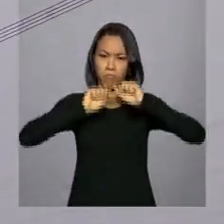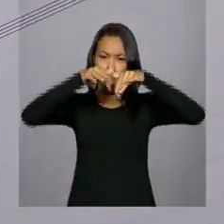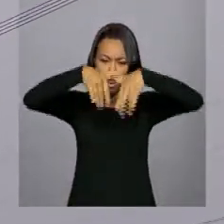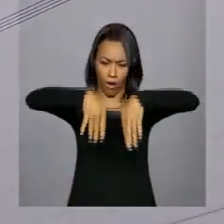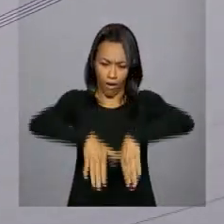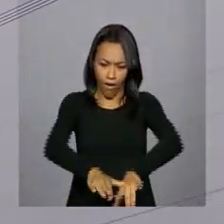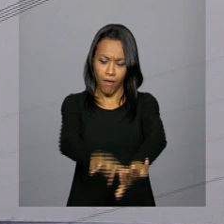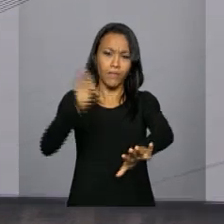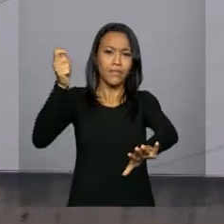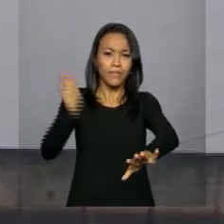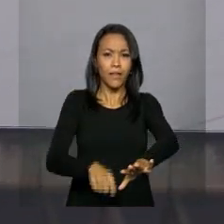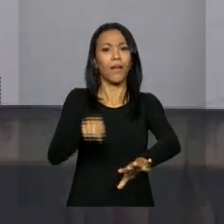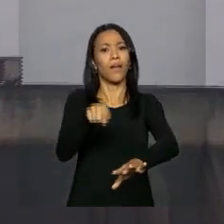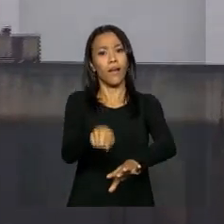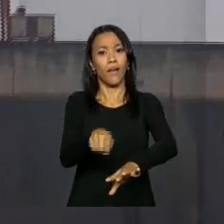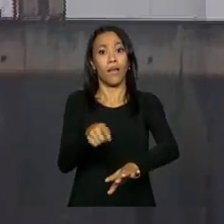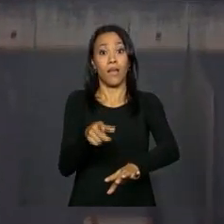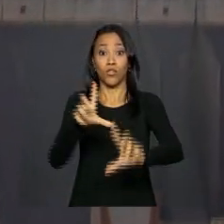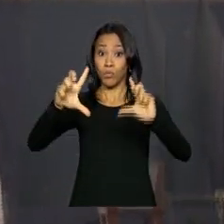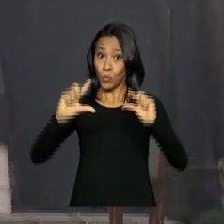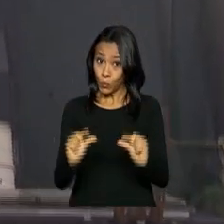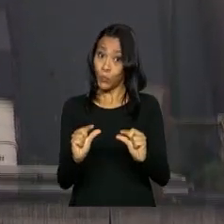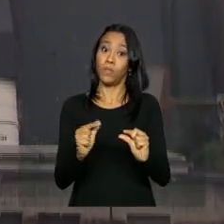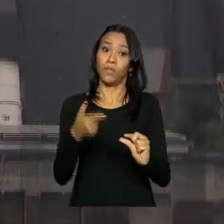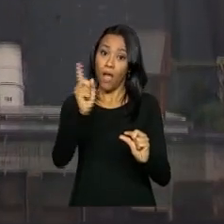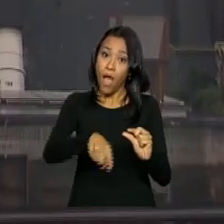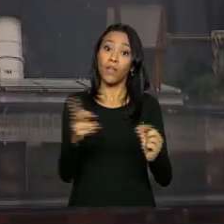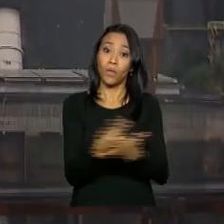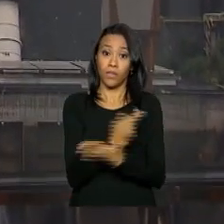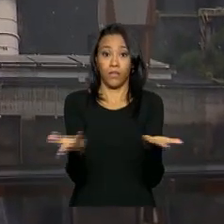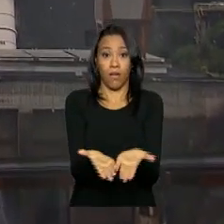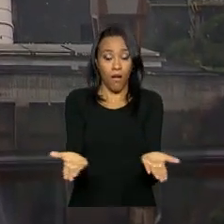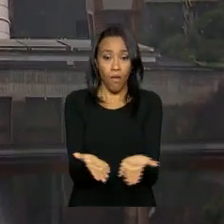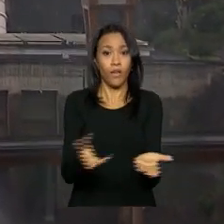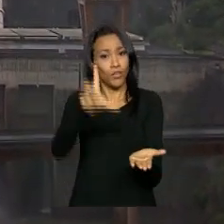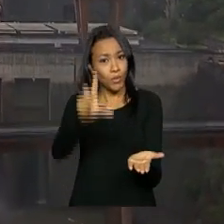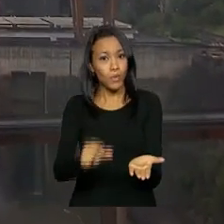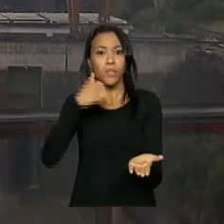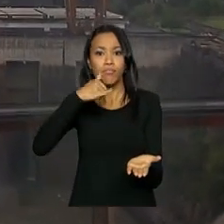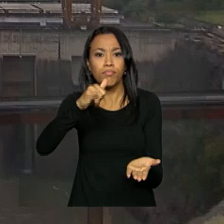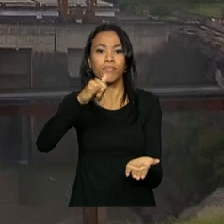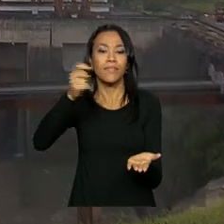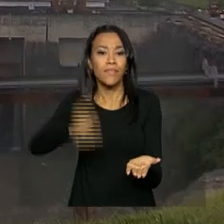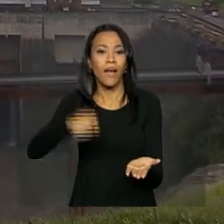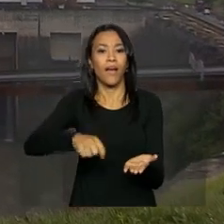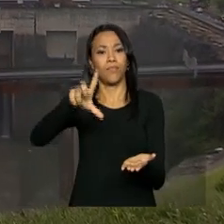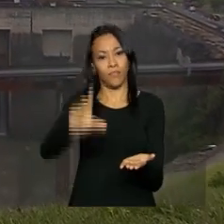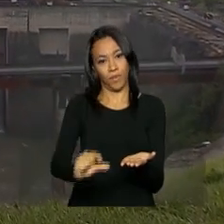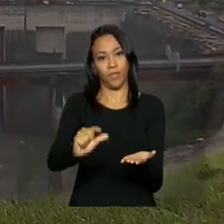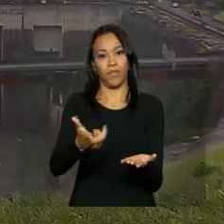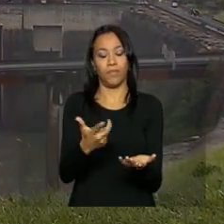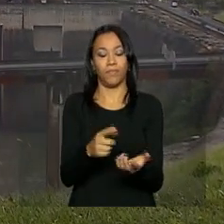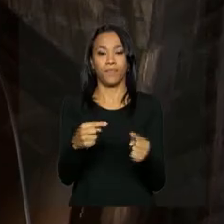estão cheios os custos para produzir diminuem é o que está acontecendo agora e por isso foi possível reduzir o valor das tarifas